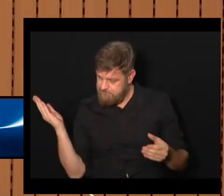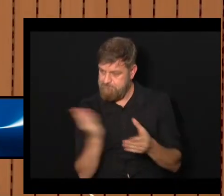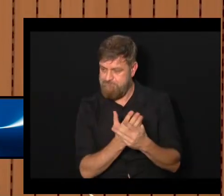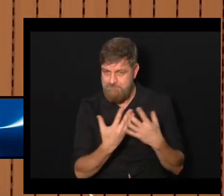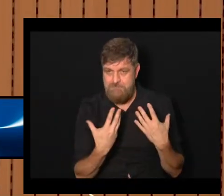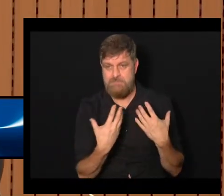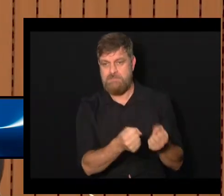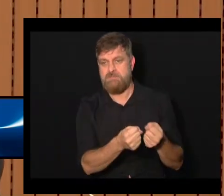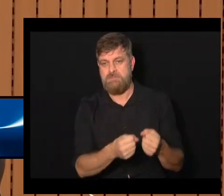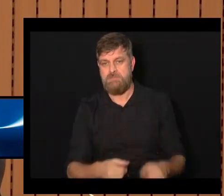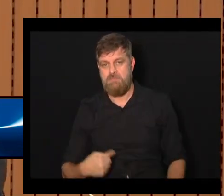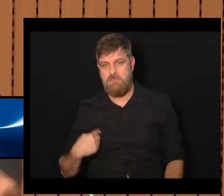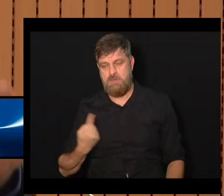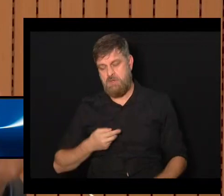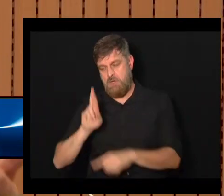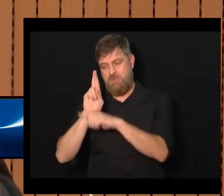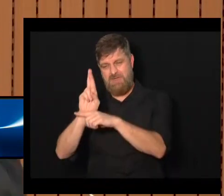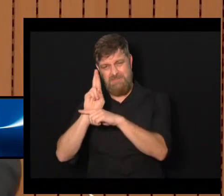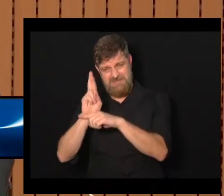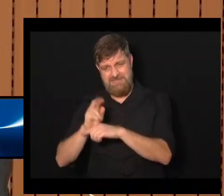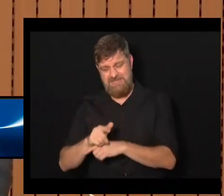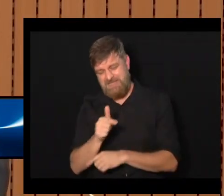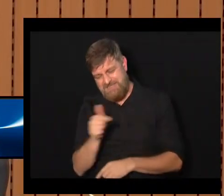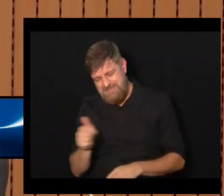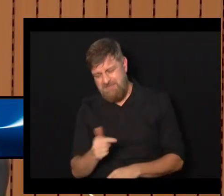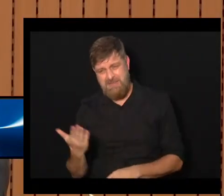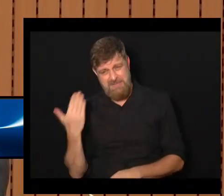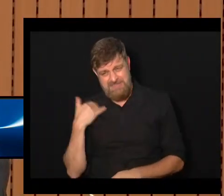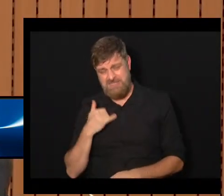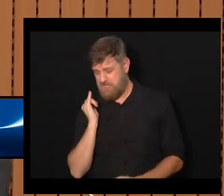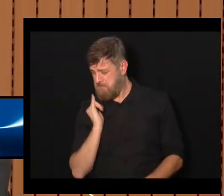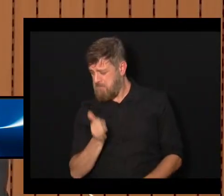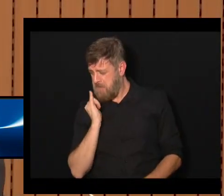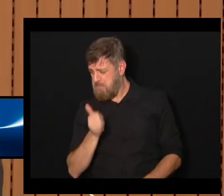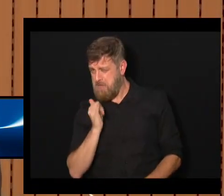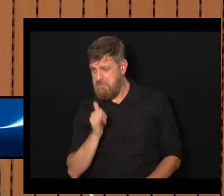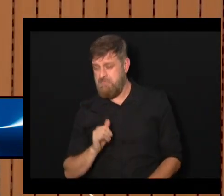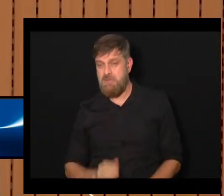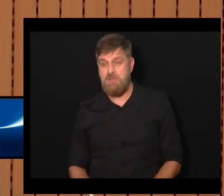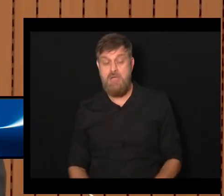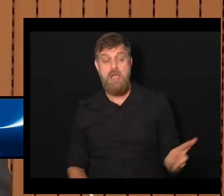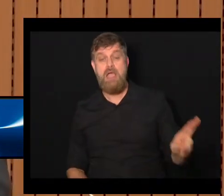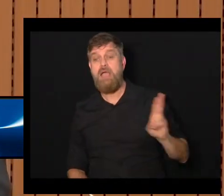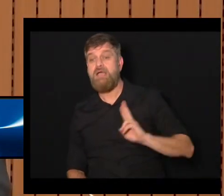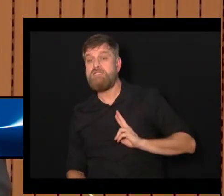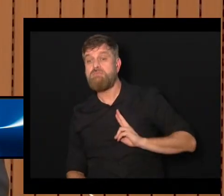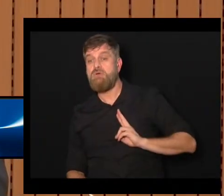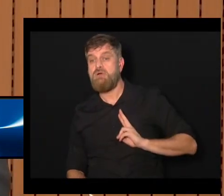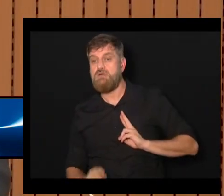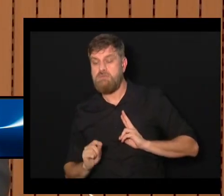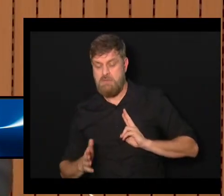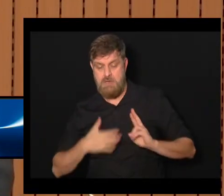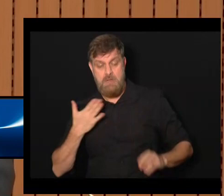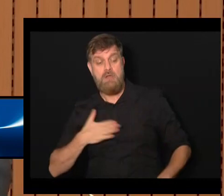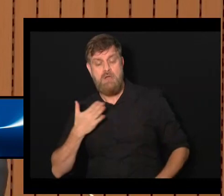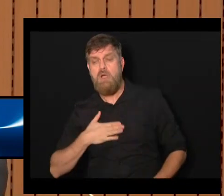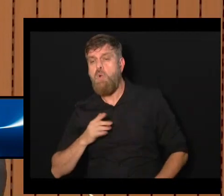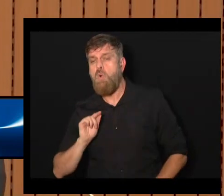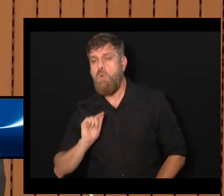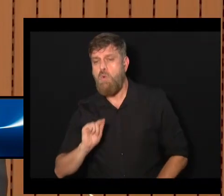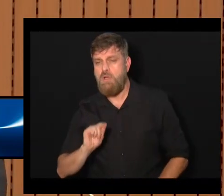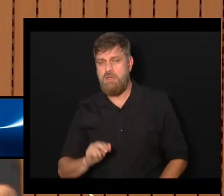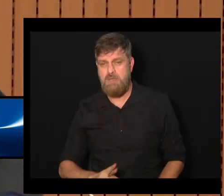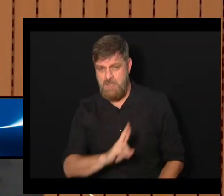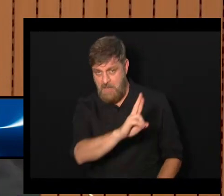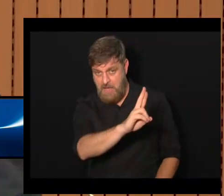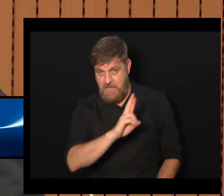base na nossa representação. Eu falei isso aqui algumas semanas atrás. E eu recebi a notícia, muito surpreendente, de que a